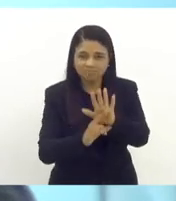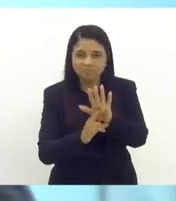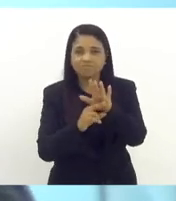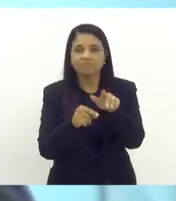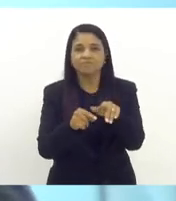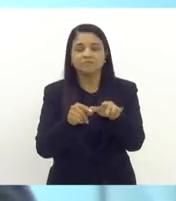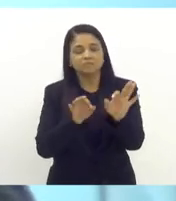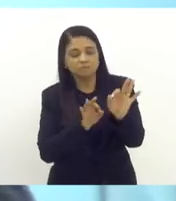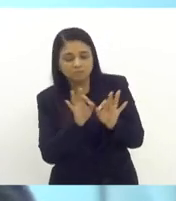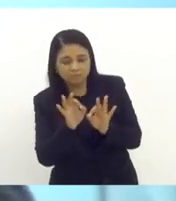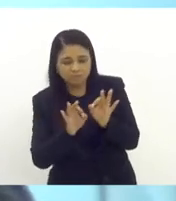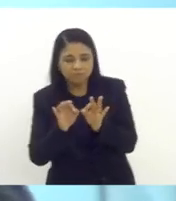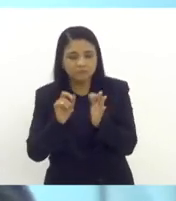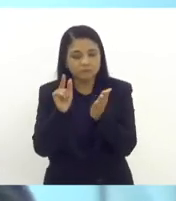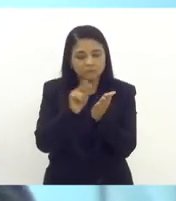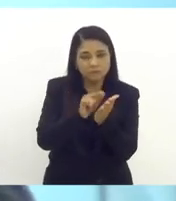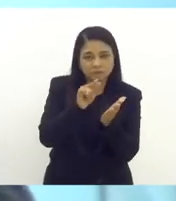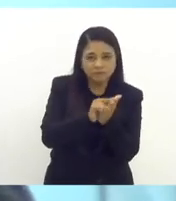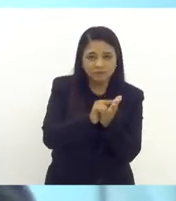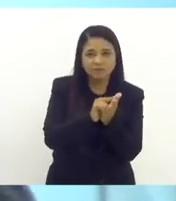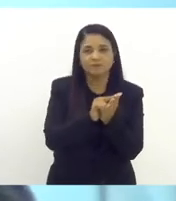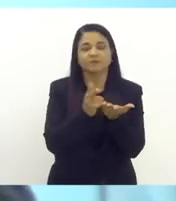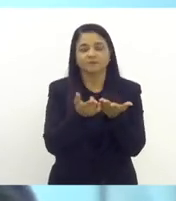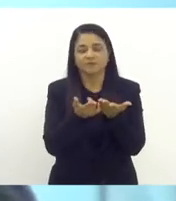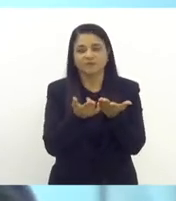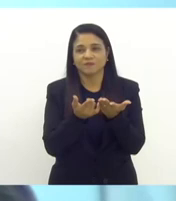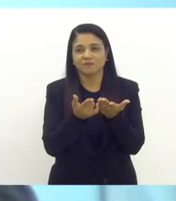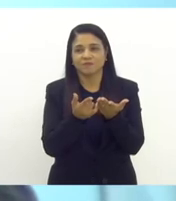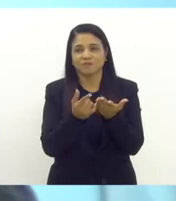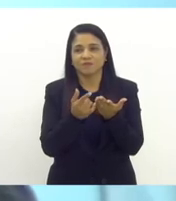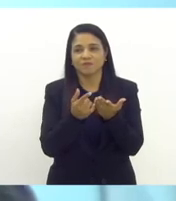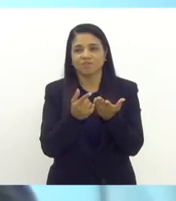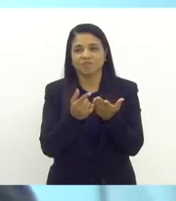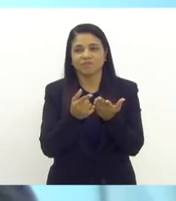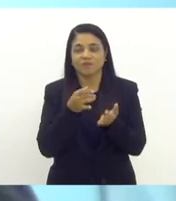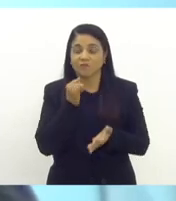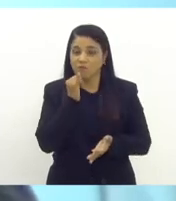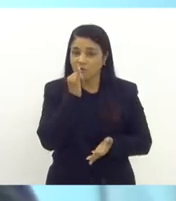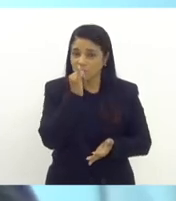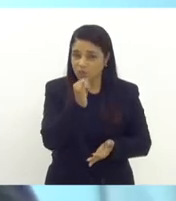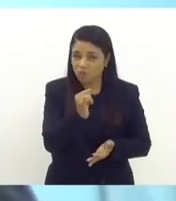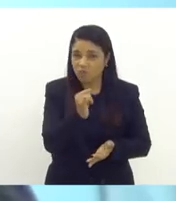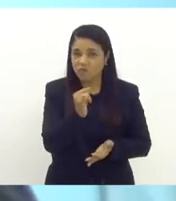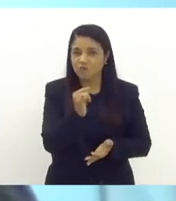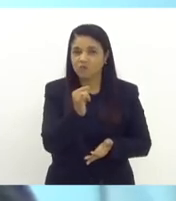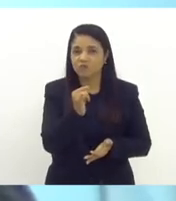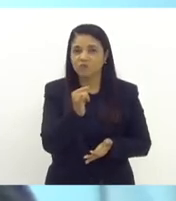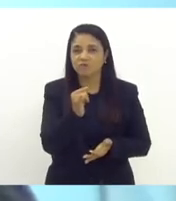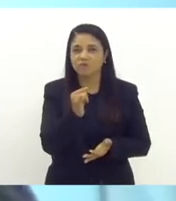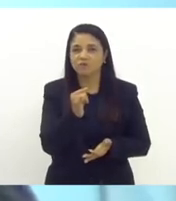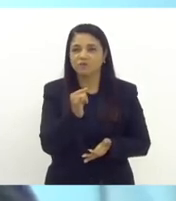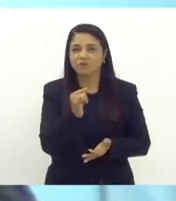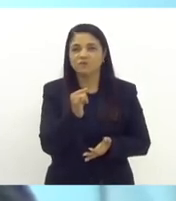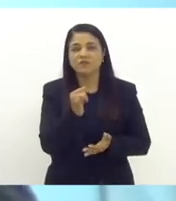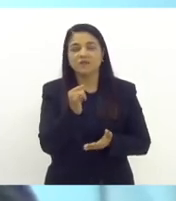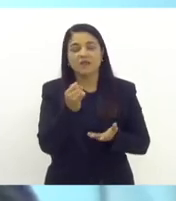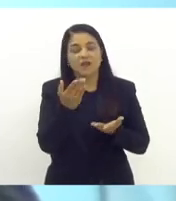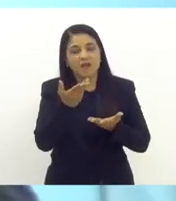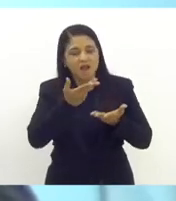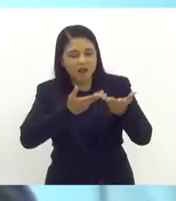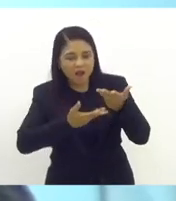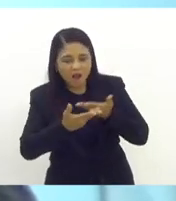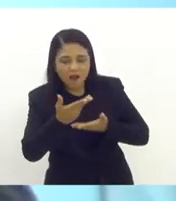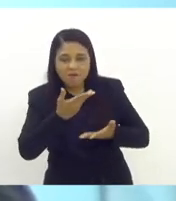colocar no papel eu vou além se falou em harmonizar